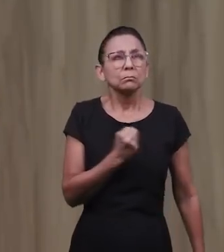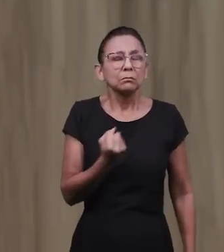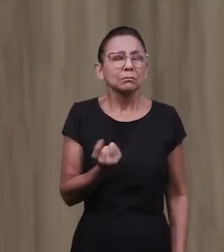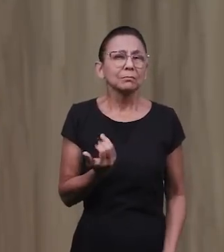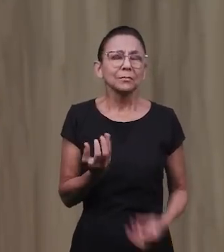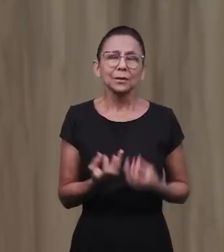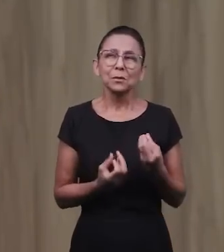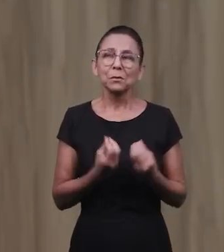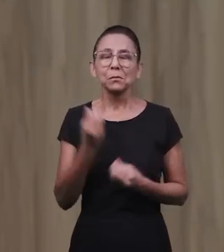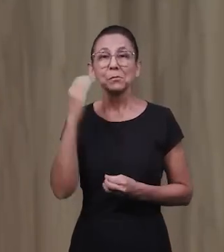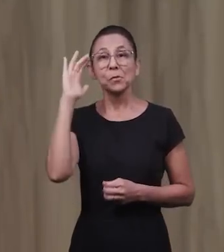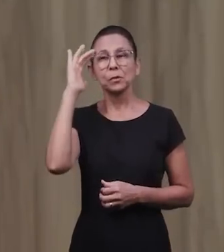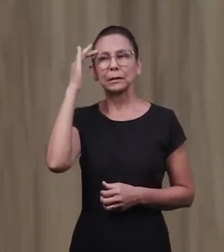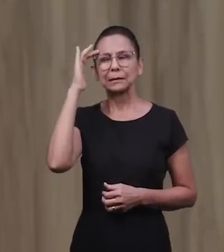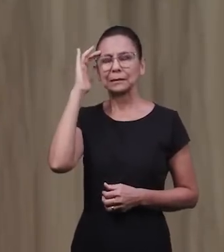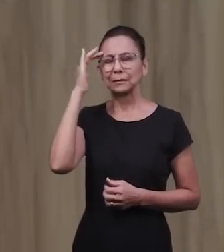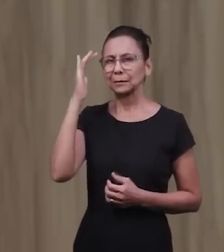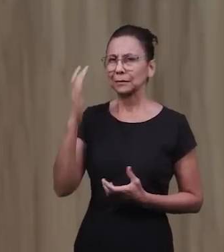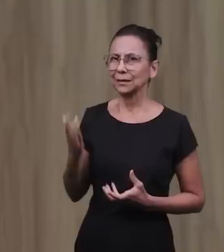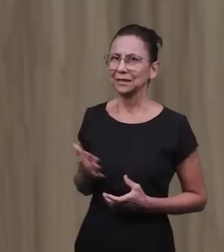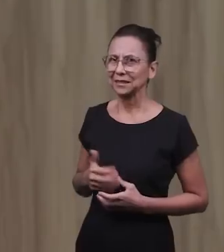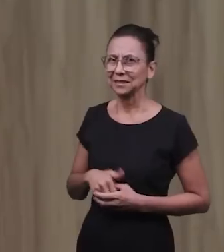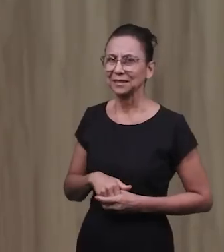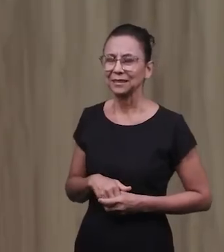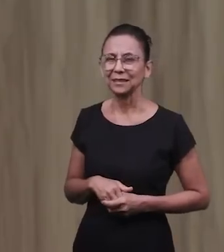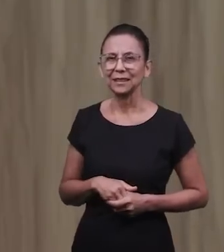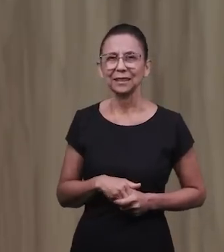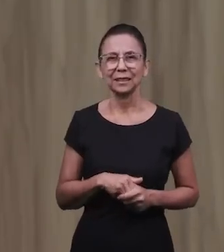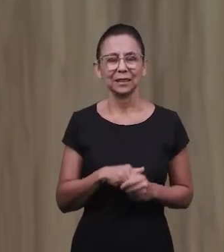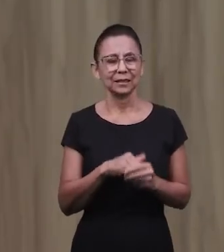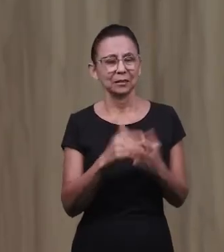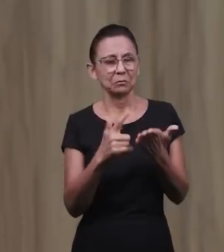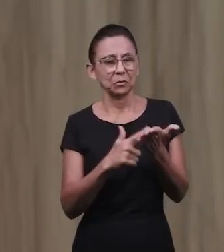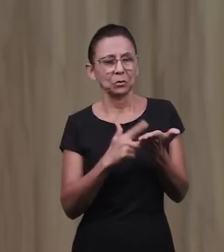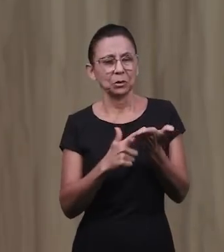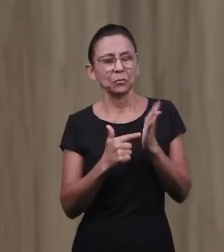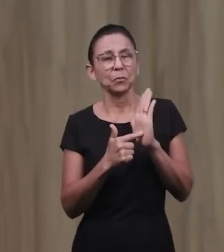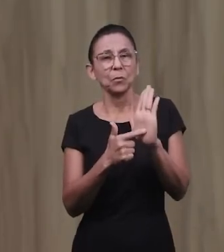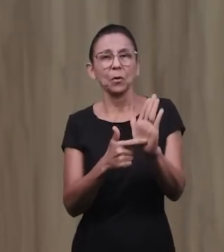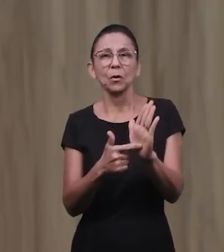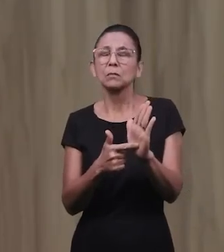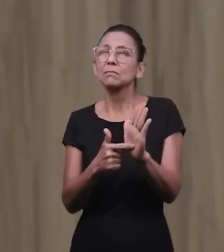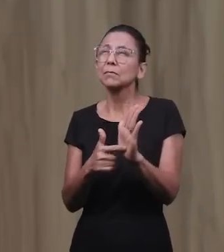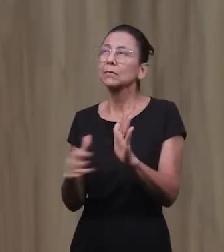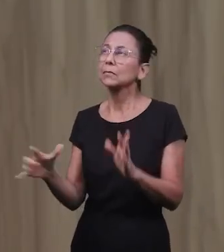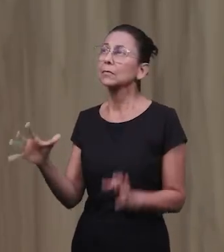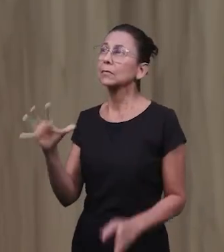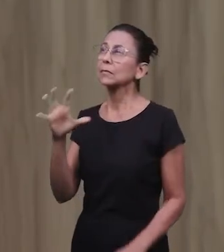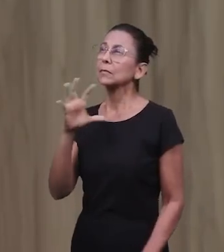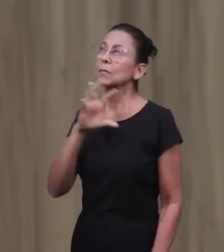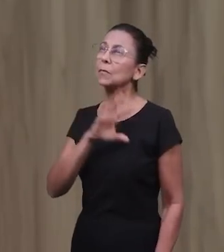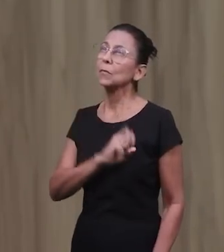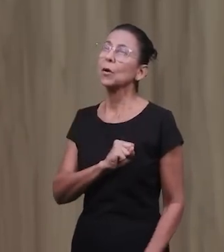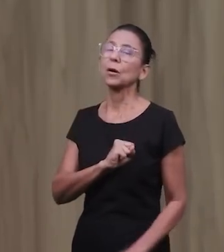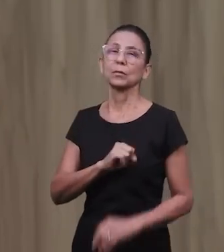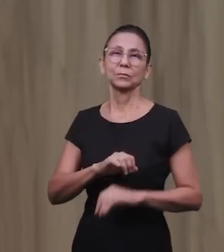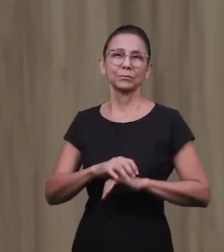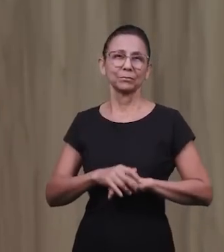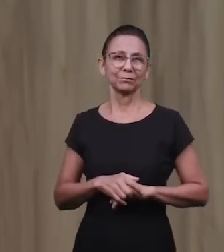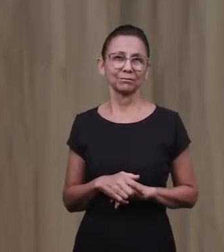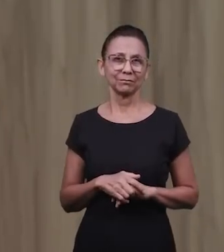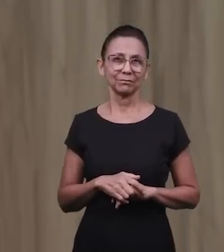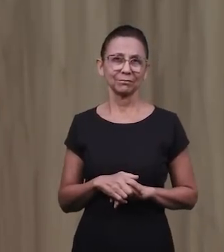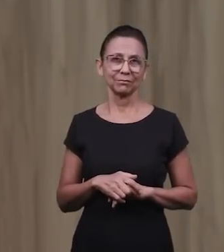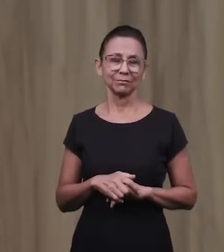Que entendimento é esse, né? Que abordagem é essa que o livro traz, falando desse amor, mais uma vez, de